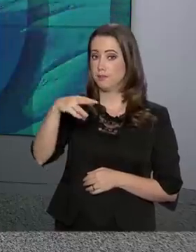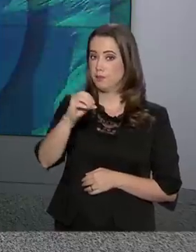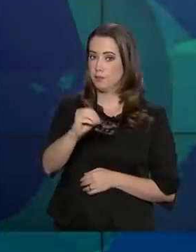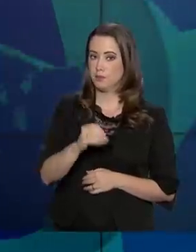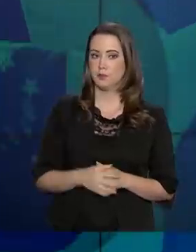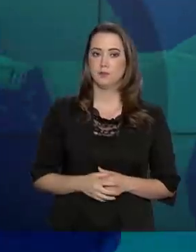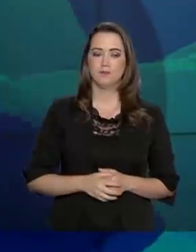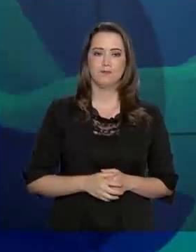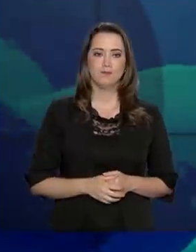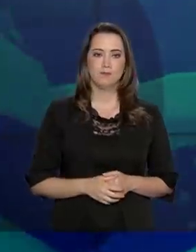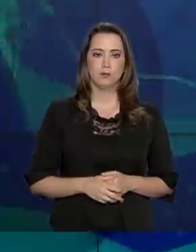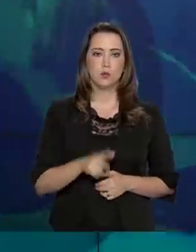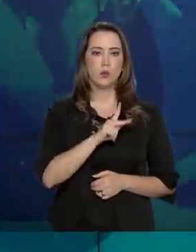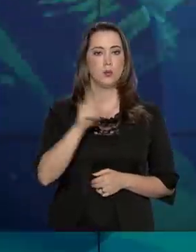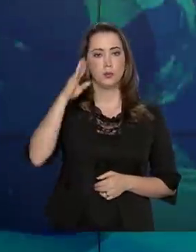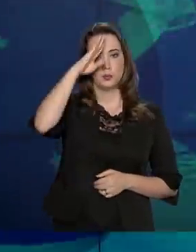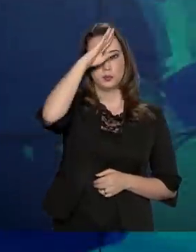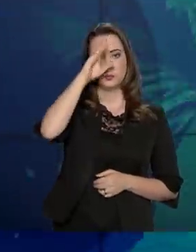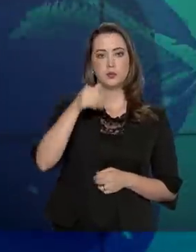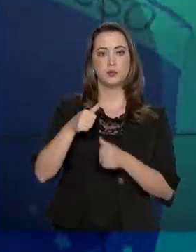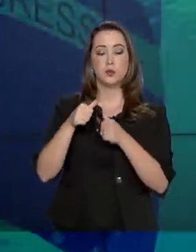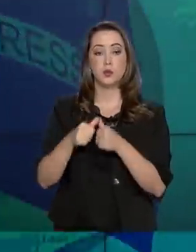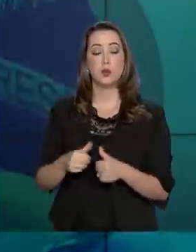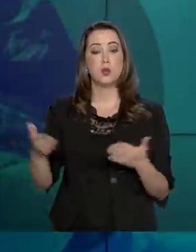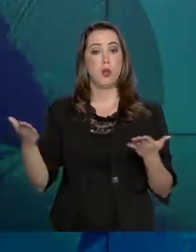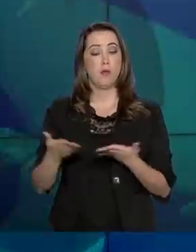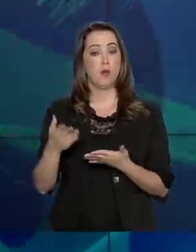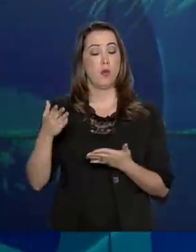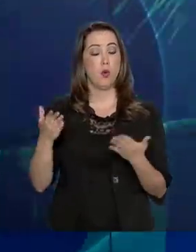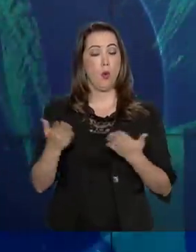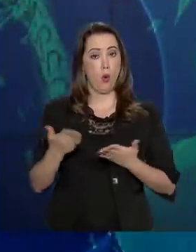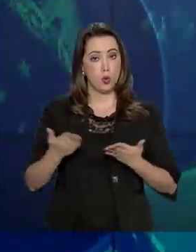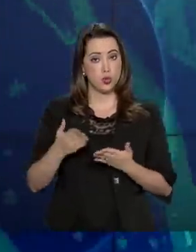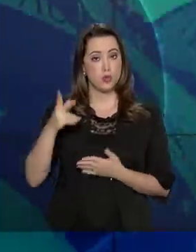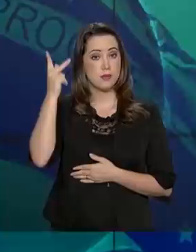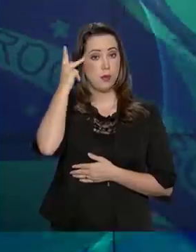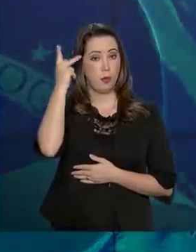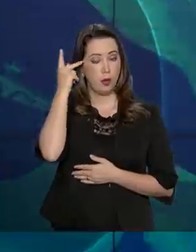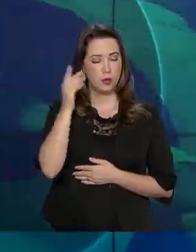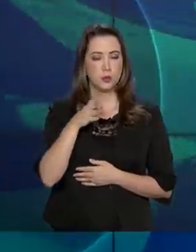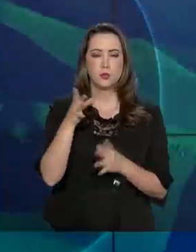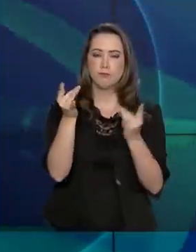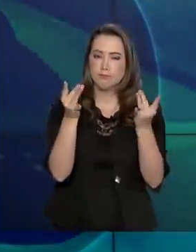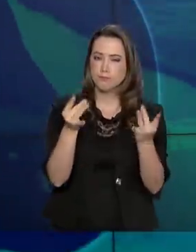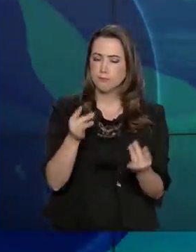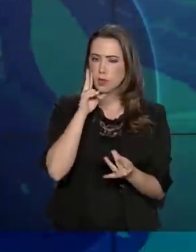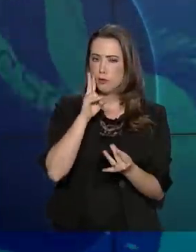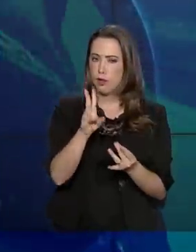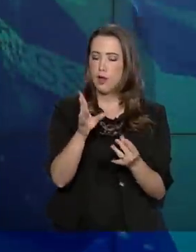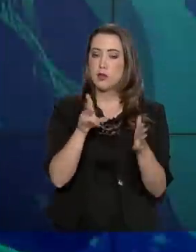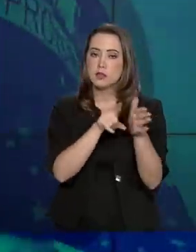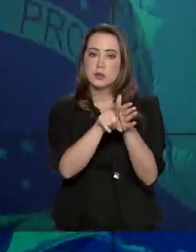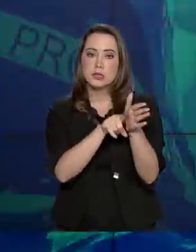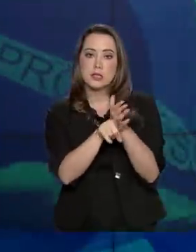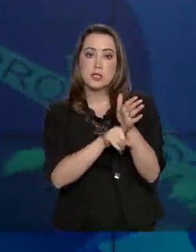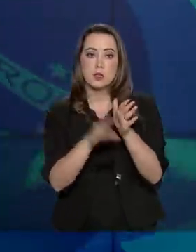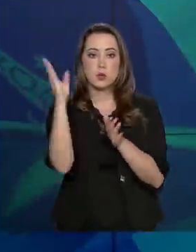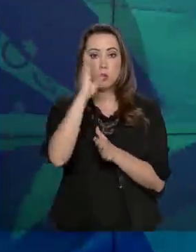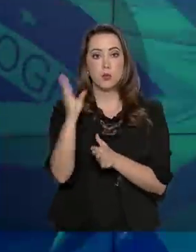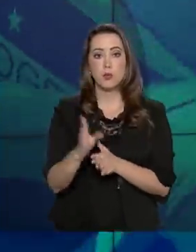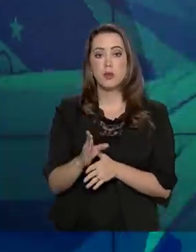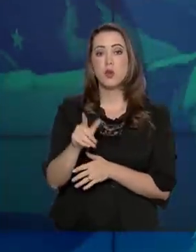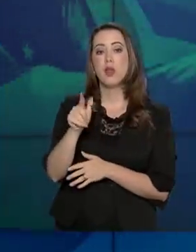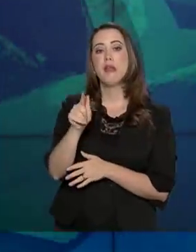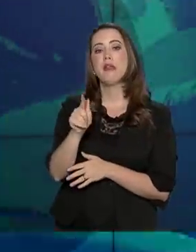março. O presidente Jair Bolsonaro esteve hoje em São Paulo para conhecer mais detalhes das pesquisas brasileiras